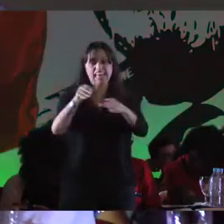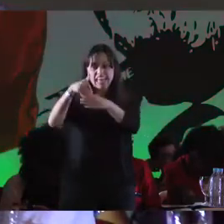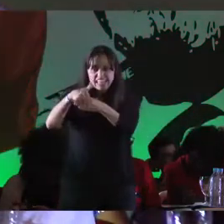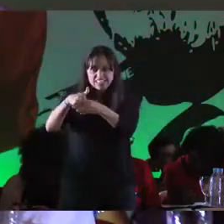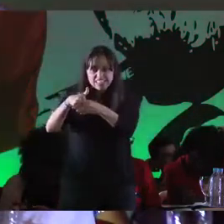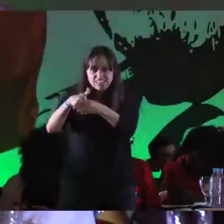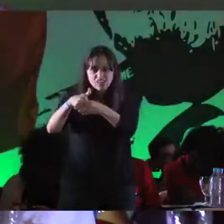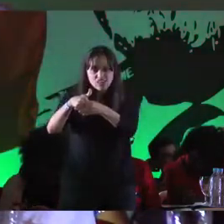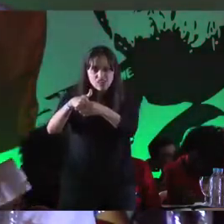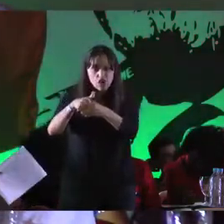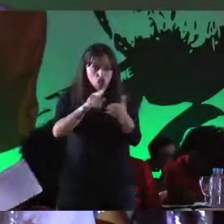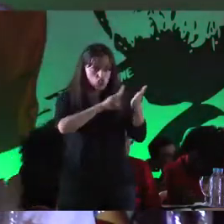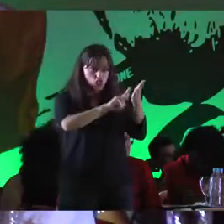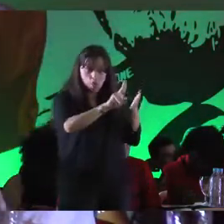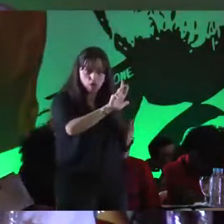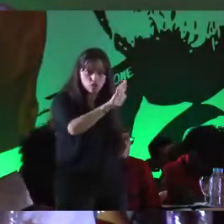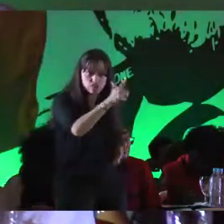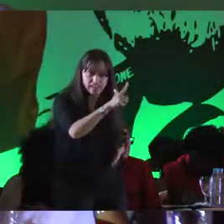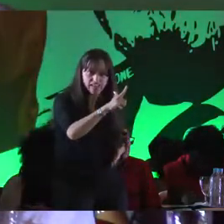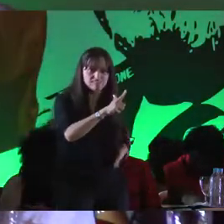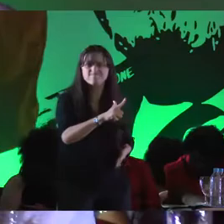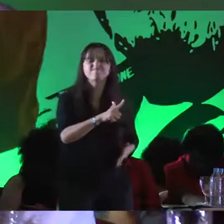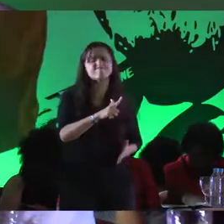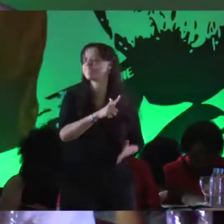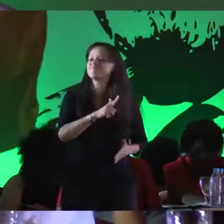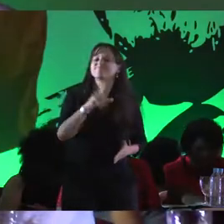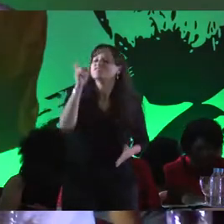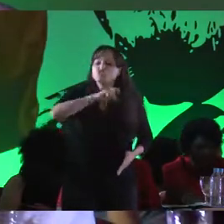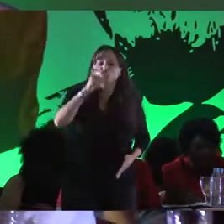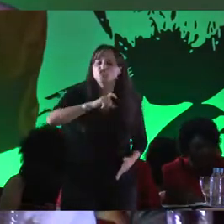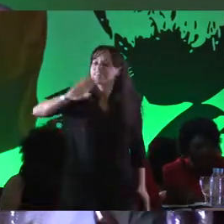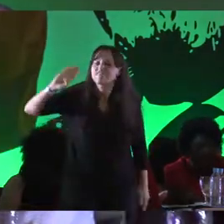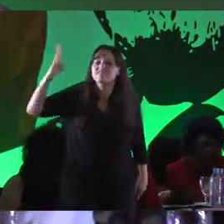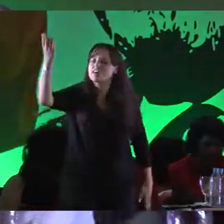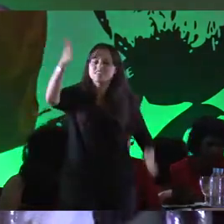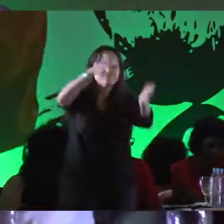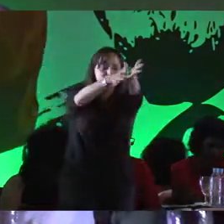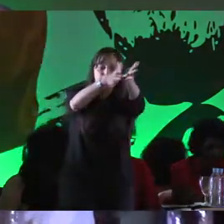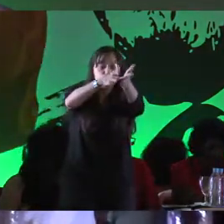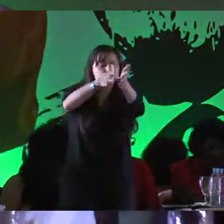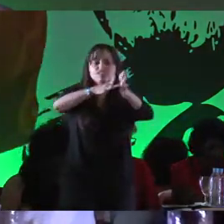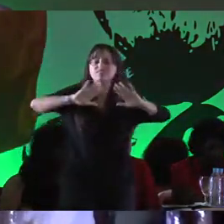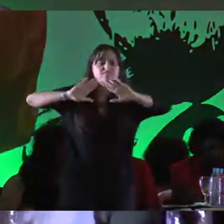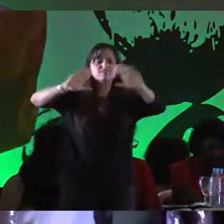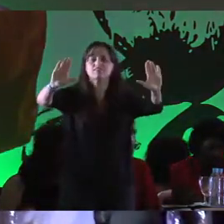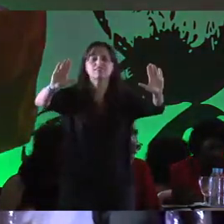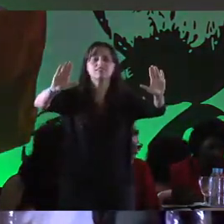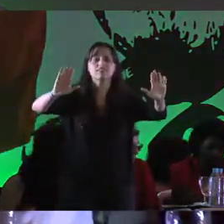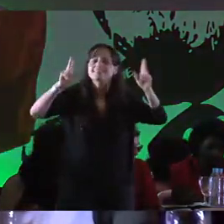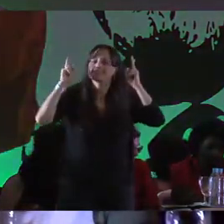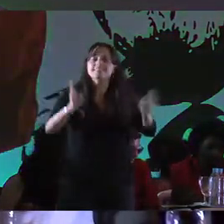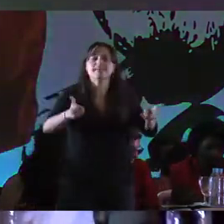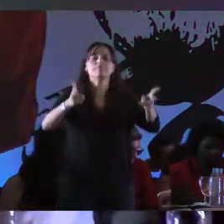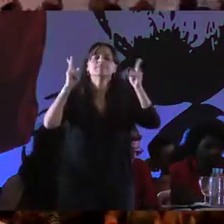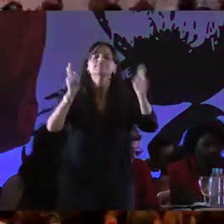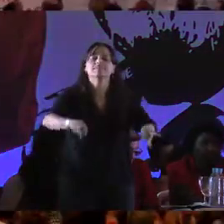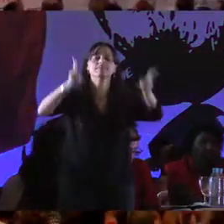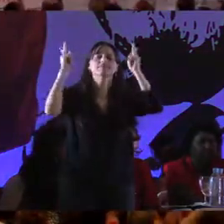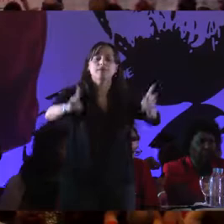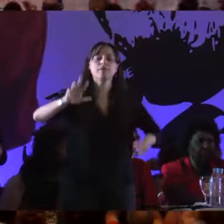uma falsa, é uma farsa, é uma fraude e nós vamos denunciar. À frente, Lula